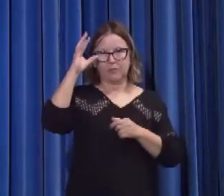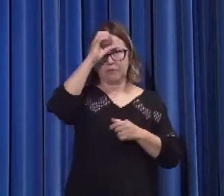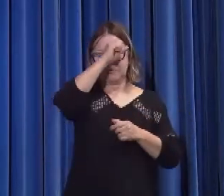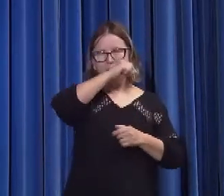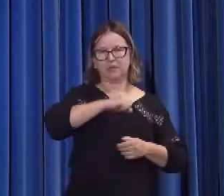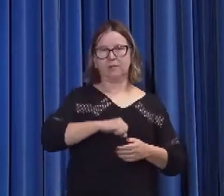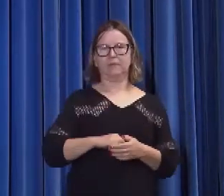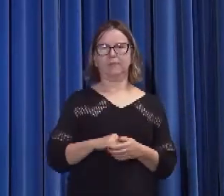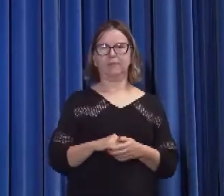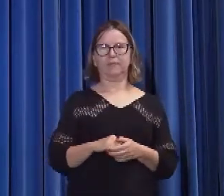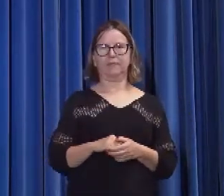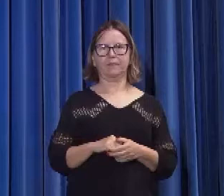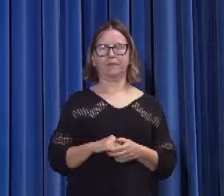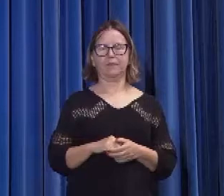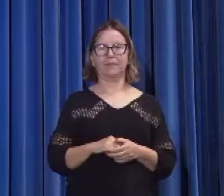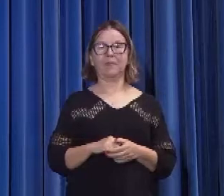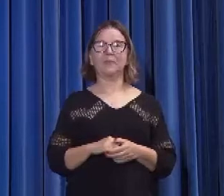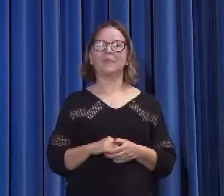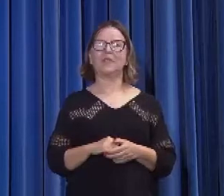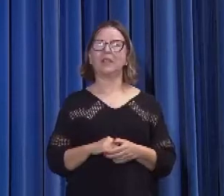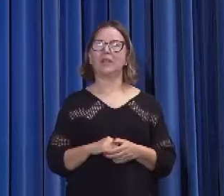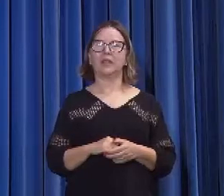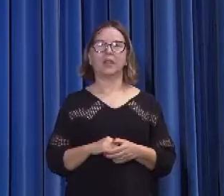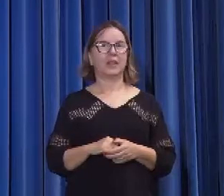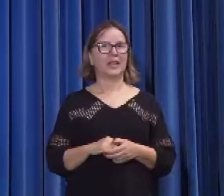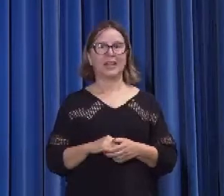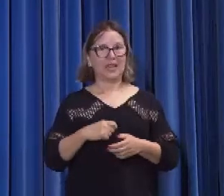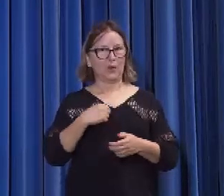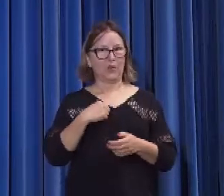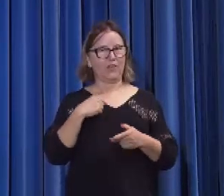Eu não estou falando isso, quem está falando isso é o apóstolo Paulo.